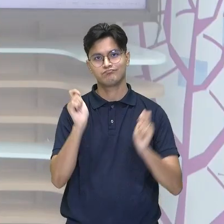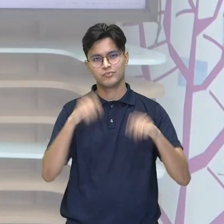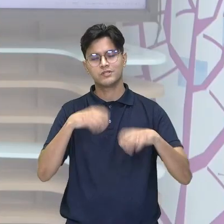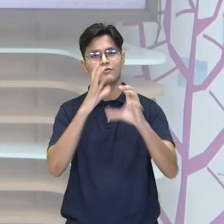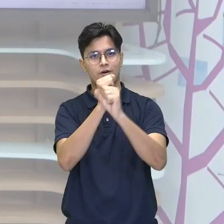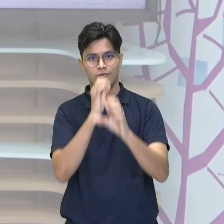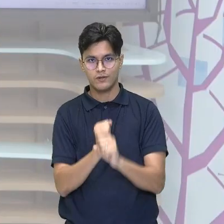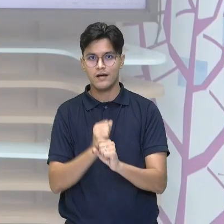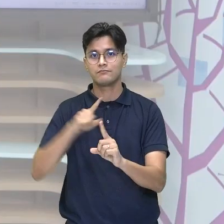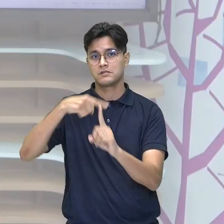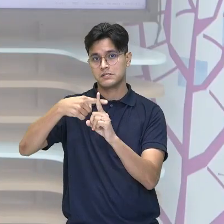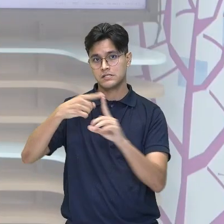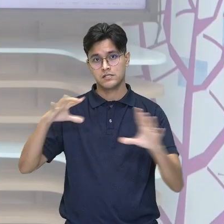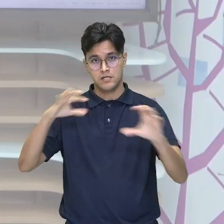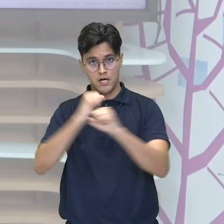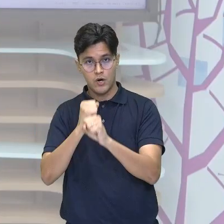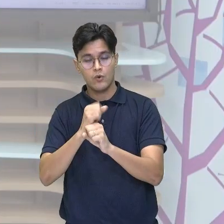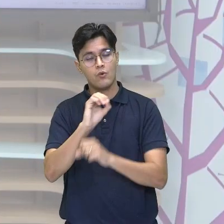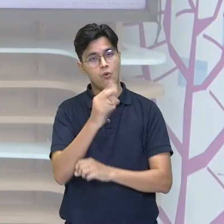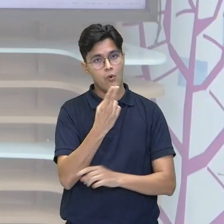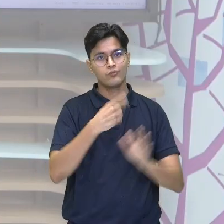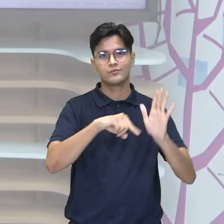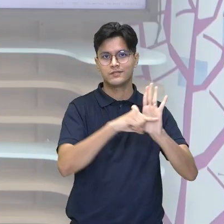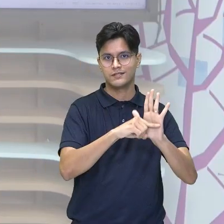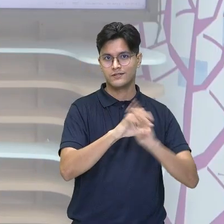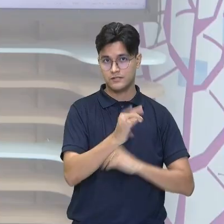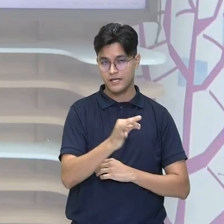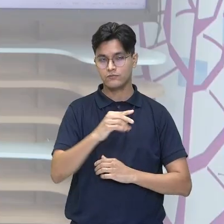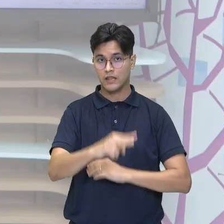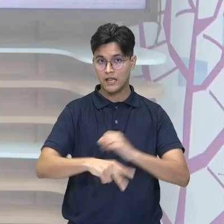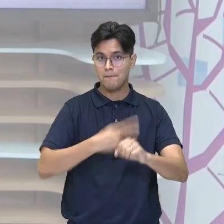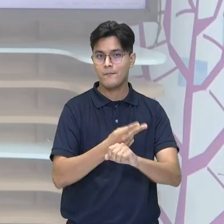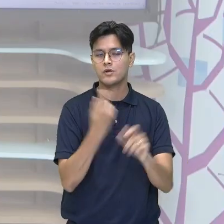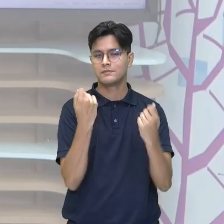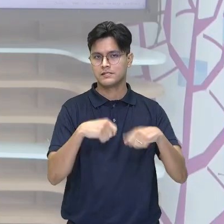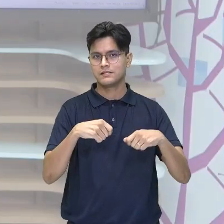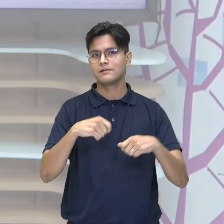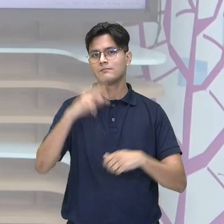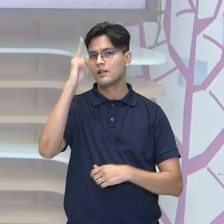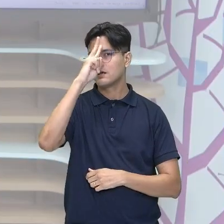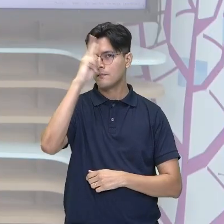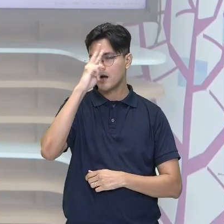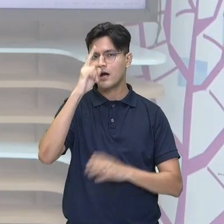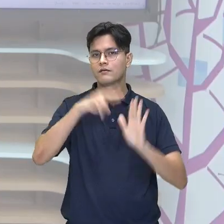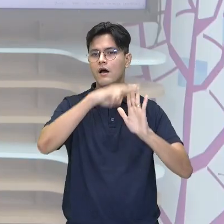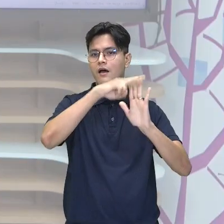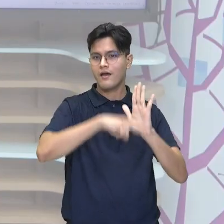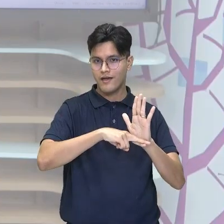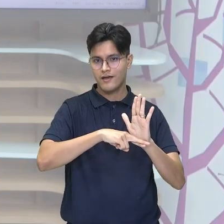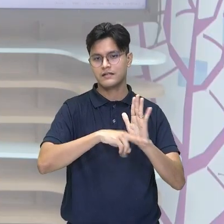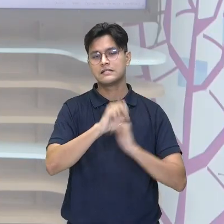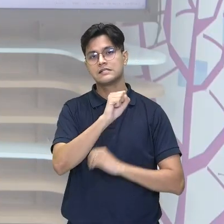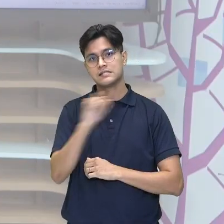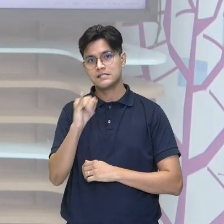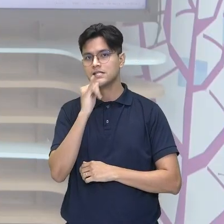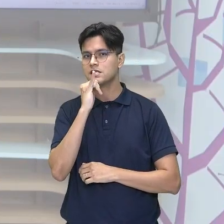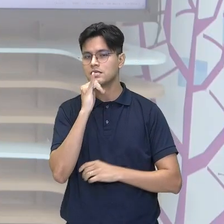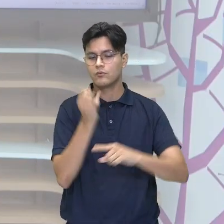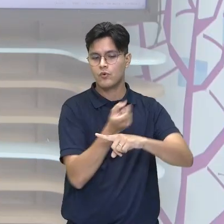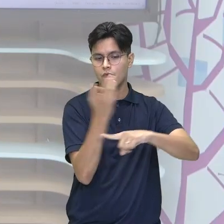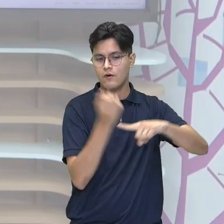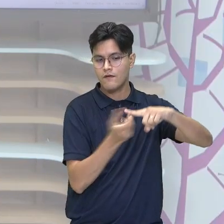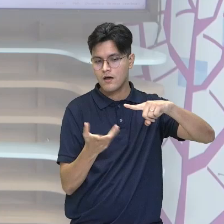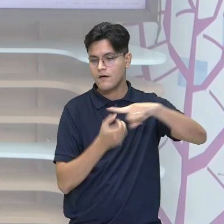subtração. Depois disso, a gente faz o quê? Tem que lembrar da regrinha, né? Para adicionar ou subtrair duas frações que têm o